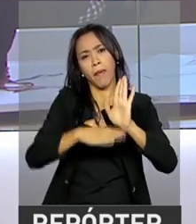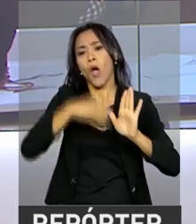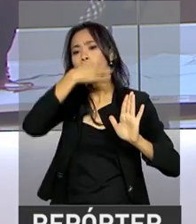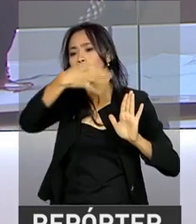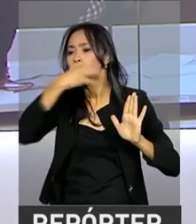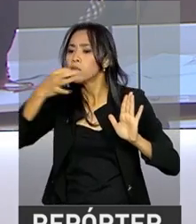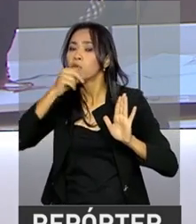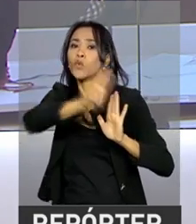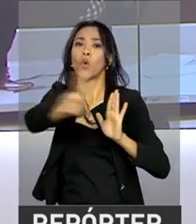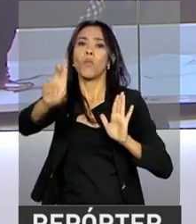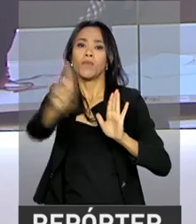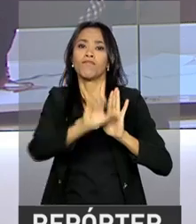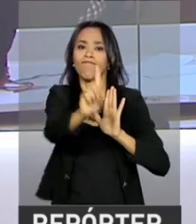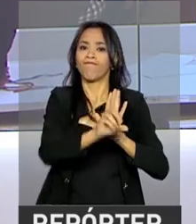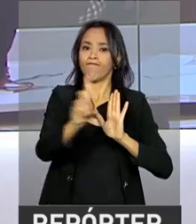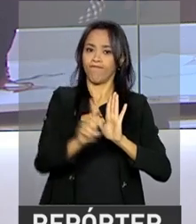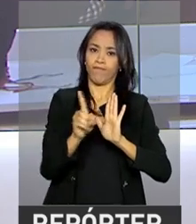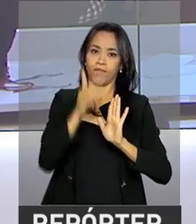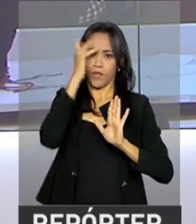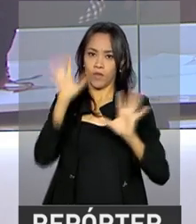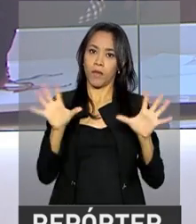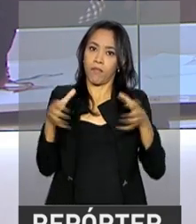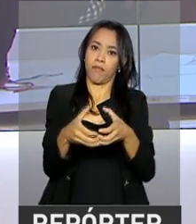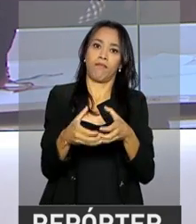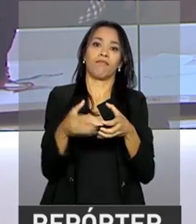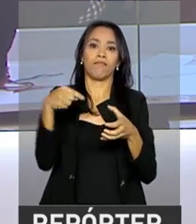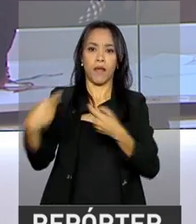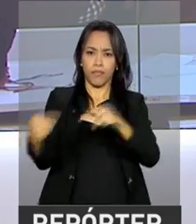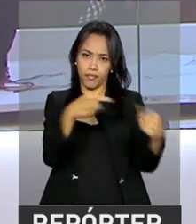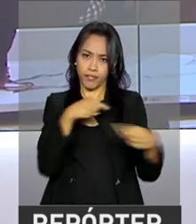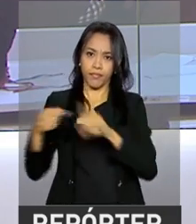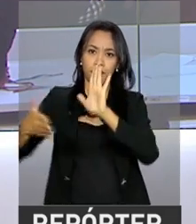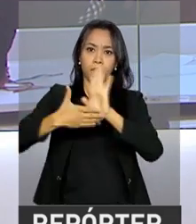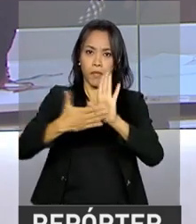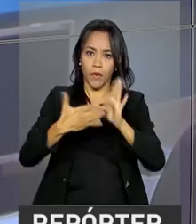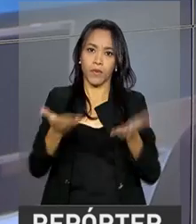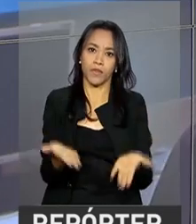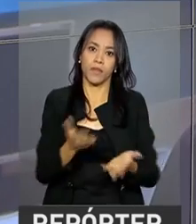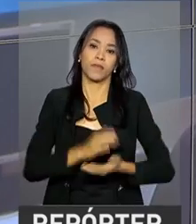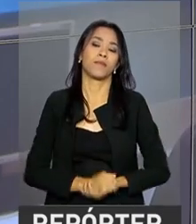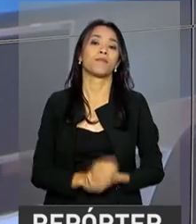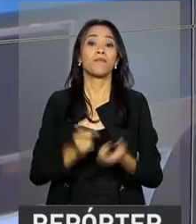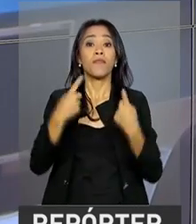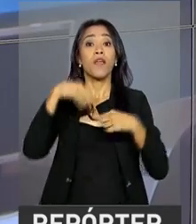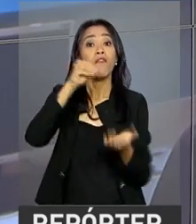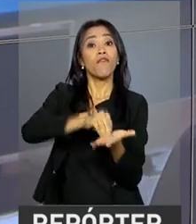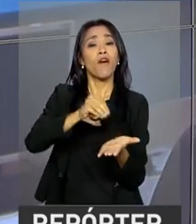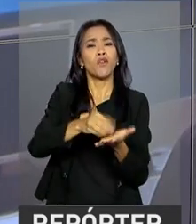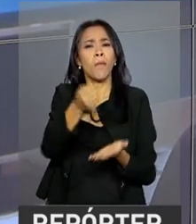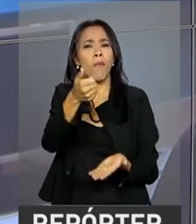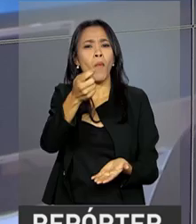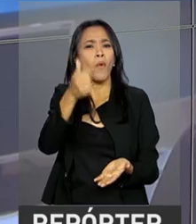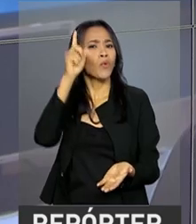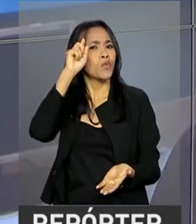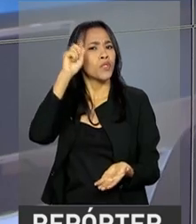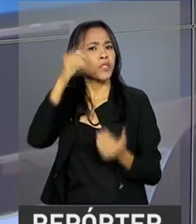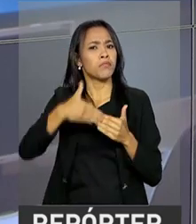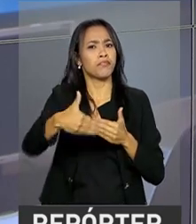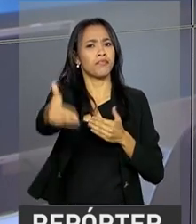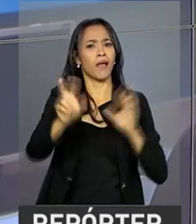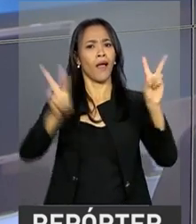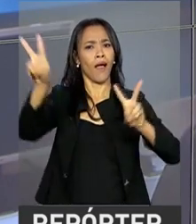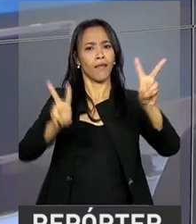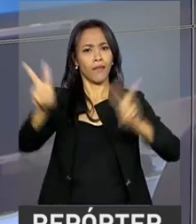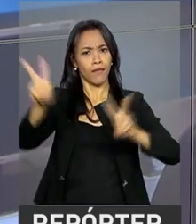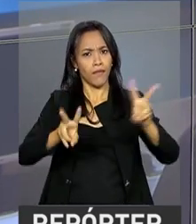de nomes de pessoas a serem convidadas para debater as propostas. Faltando poucos dias para o carnaval, a